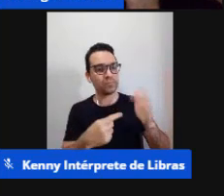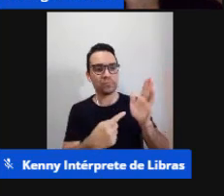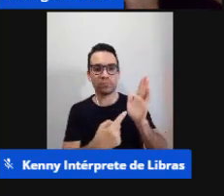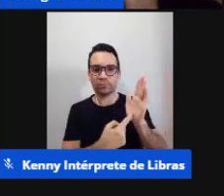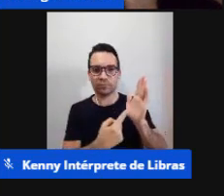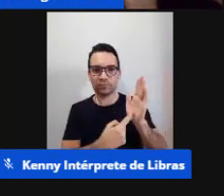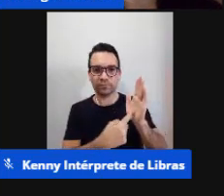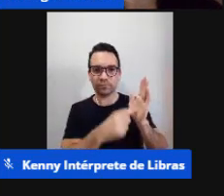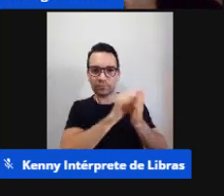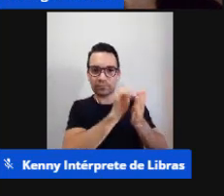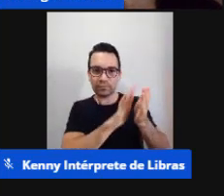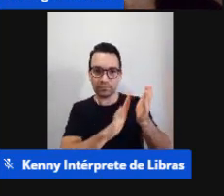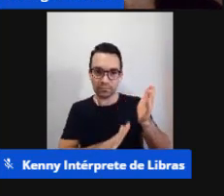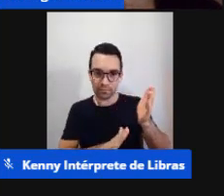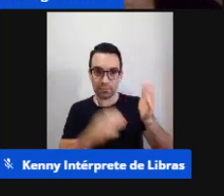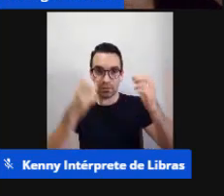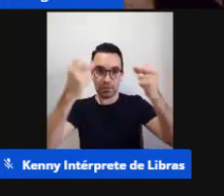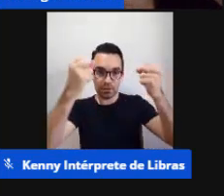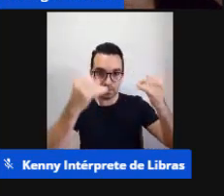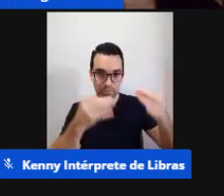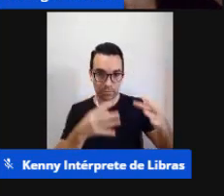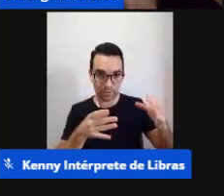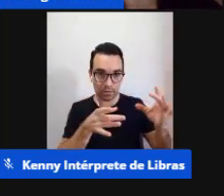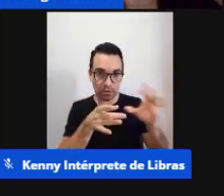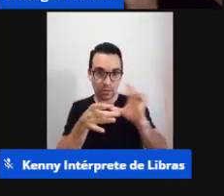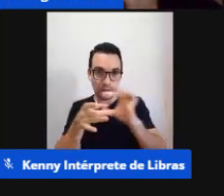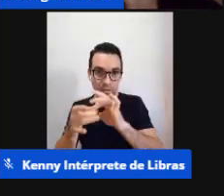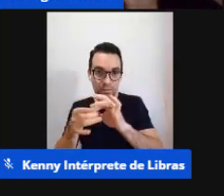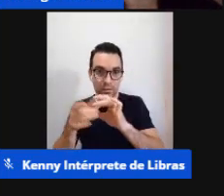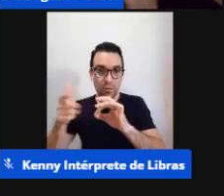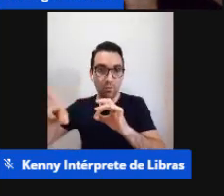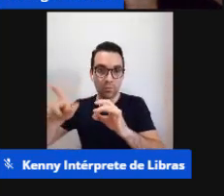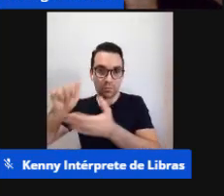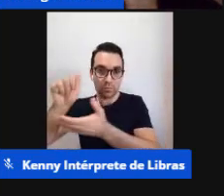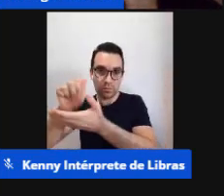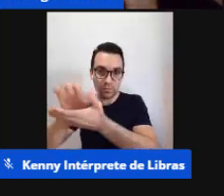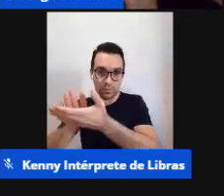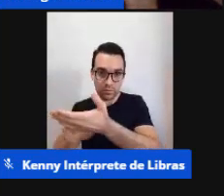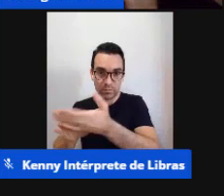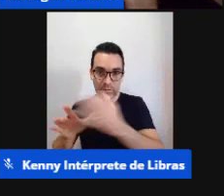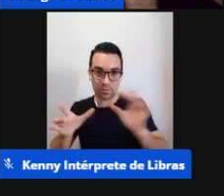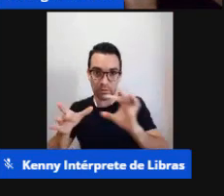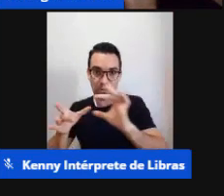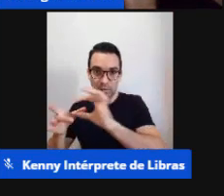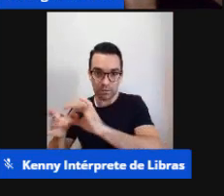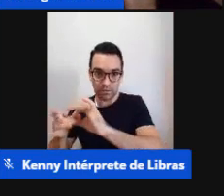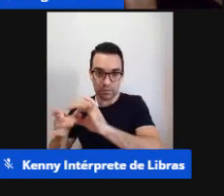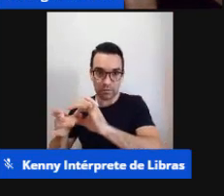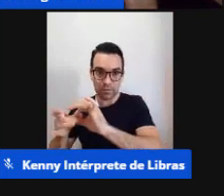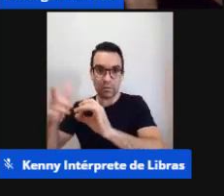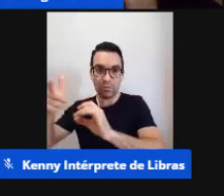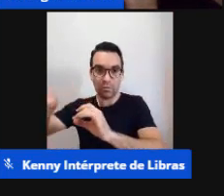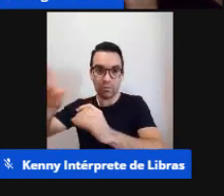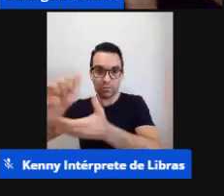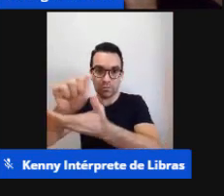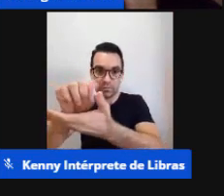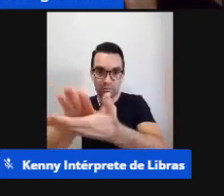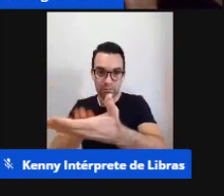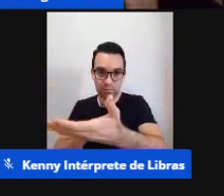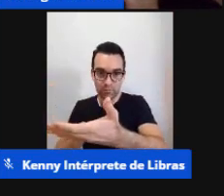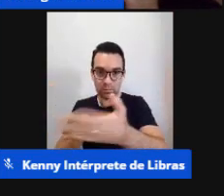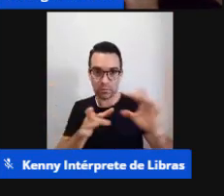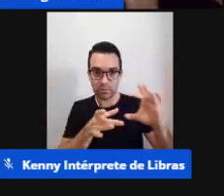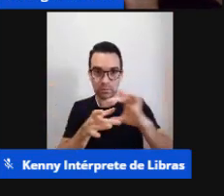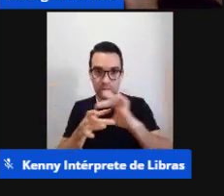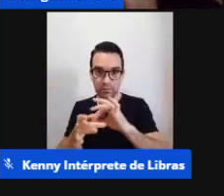interligando todos os pontos, tá bom? No entanto, o professor ele dará ênfase em um campo porém tendo a consciência que todos os campos